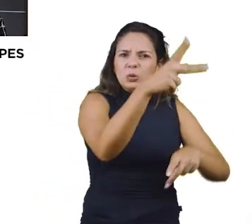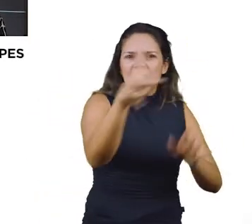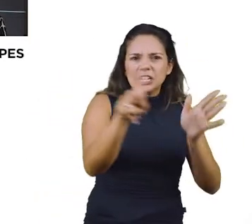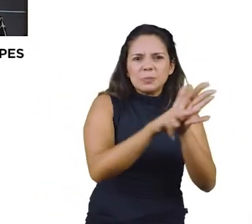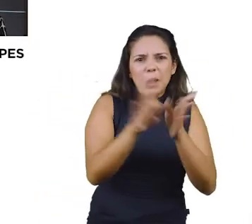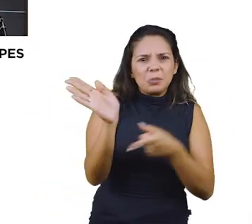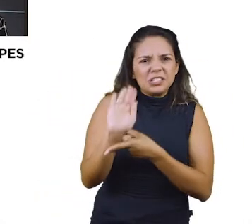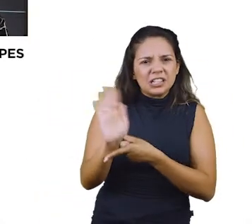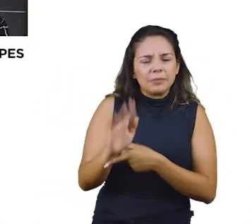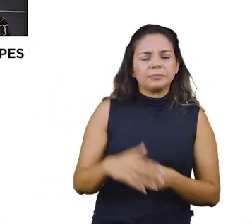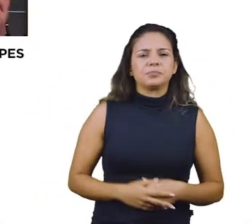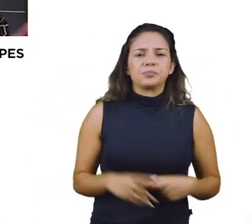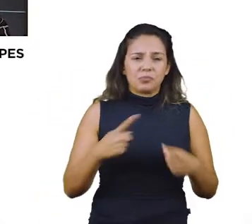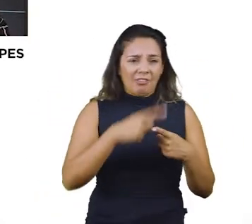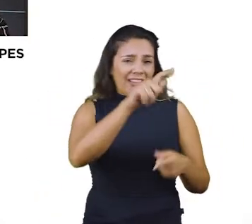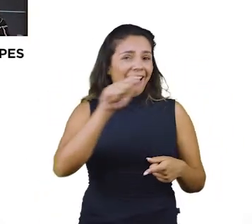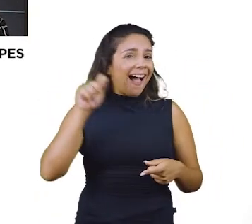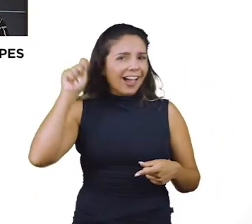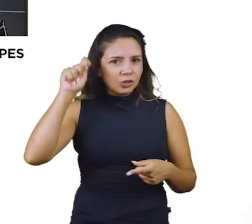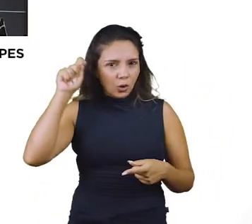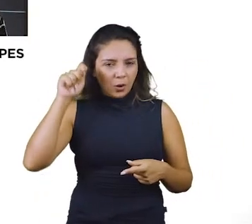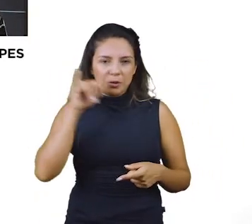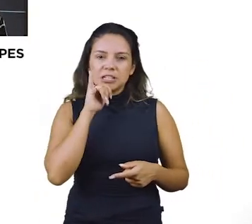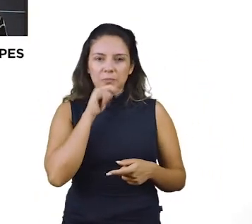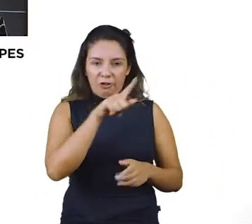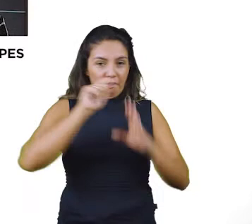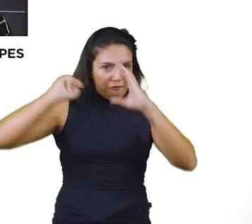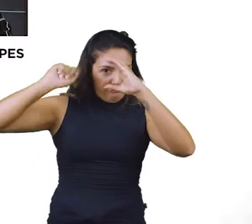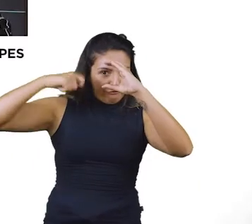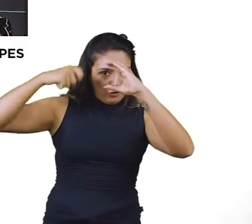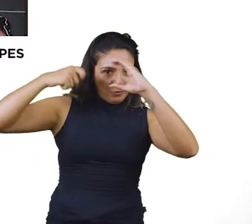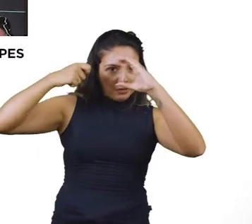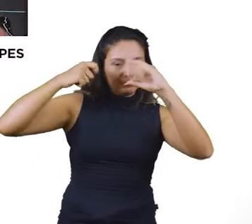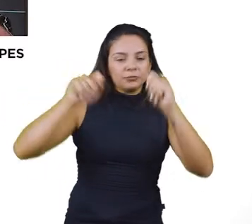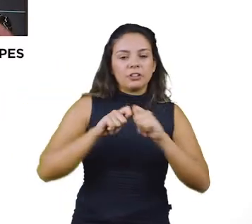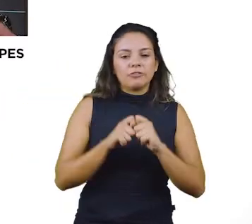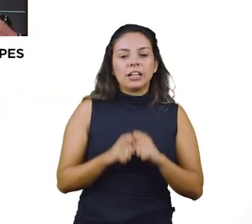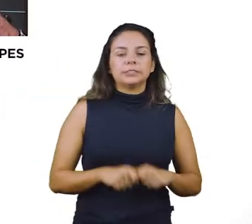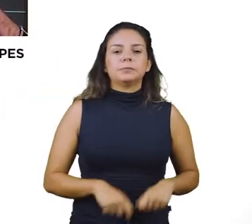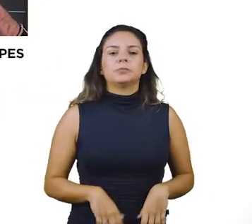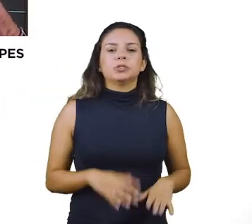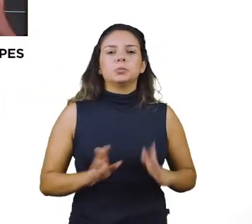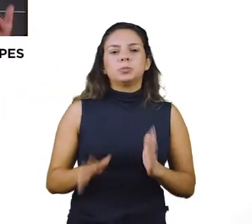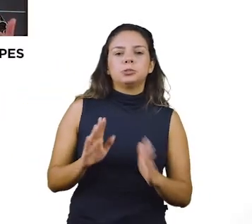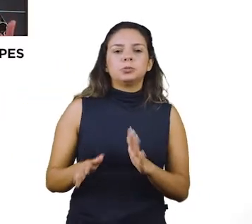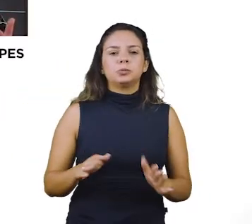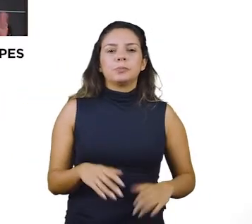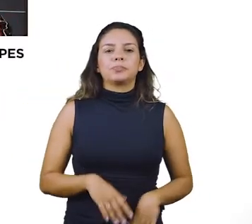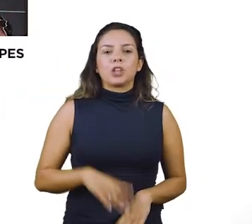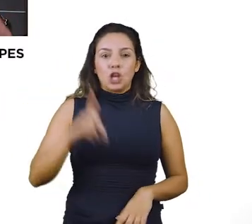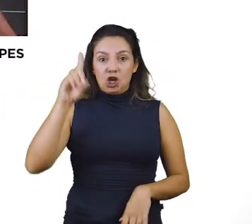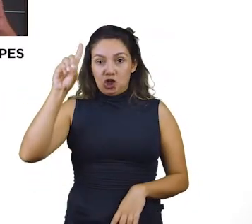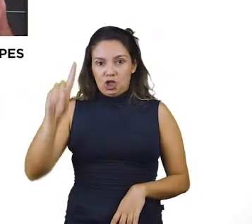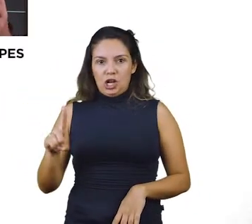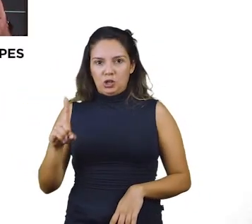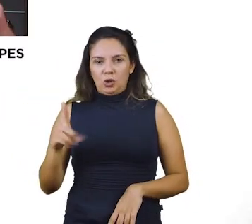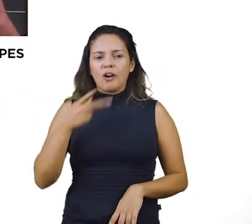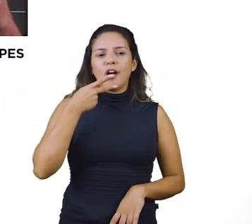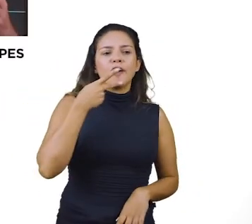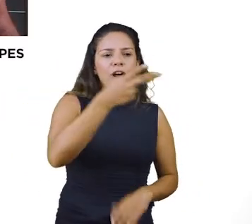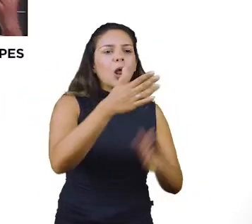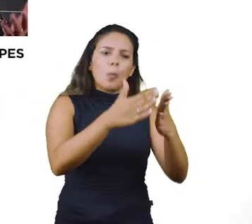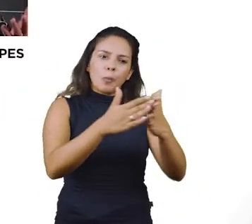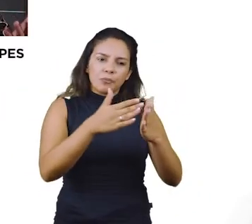ator vivencia uma cena, o diretor pede para filmar de novo e a pessoa vai